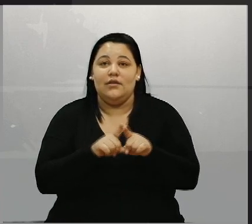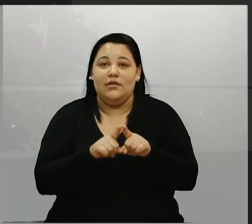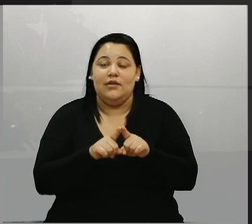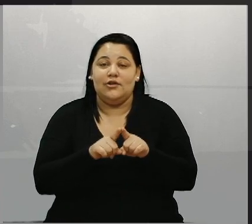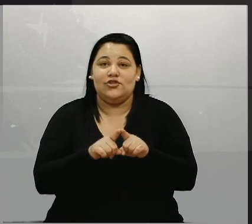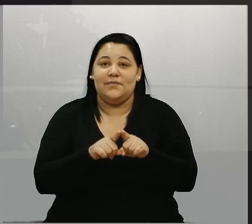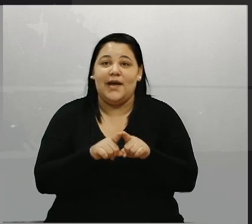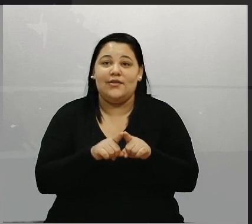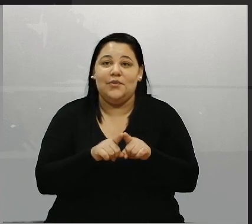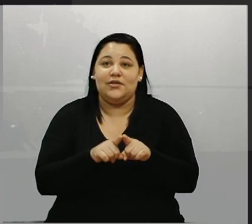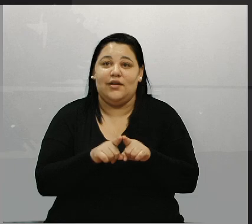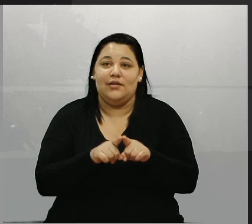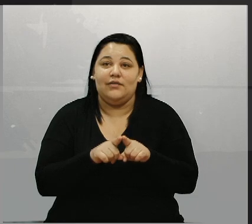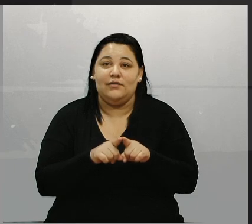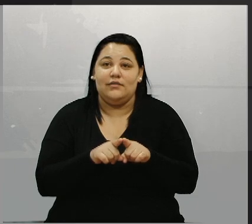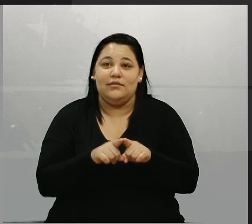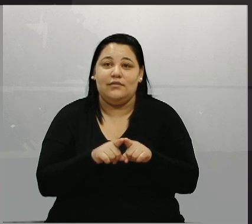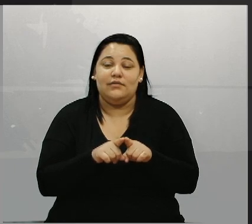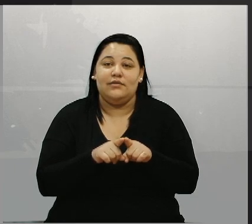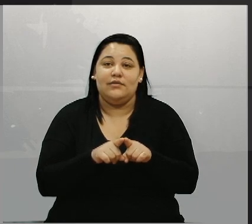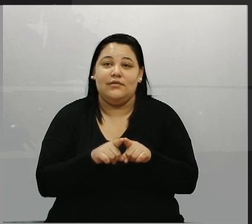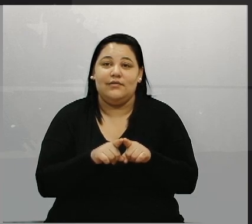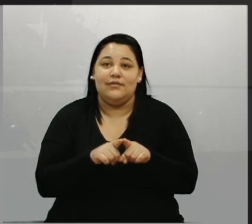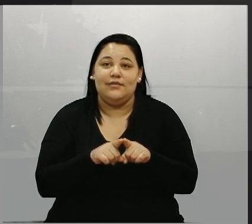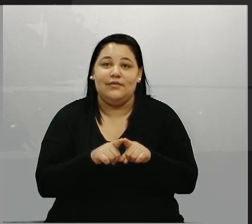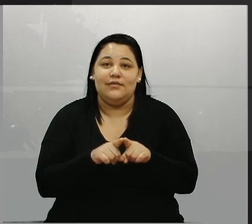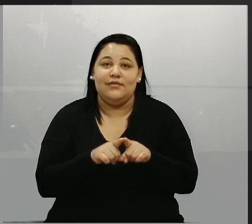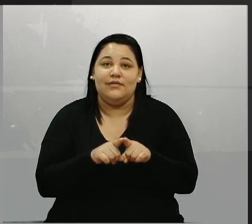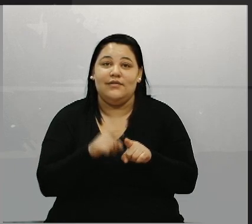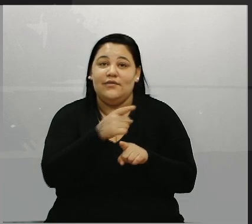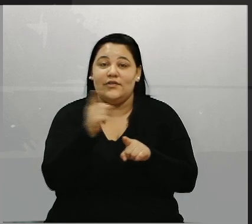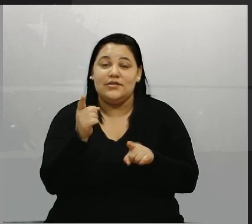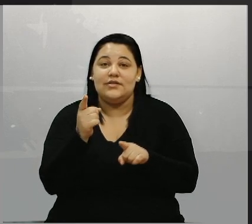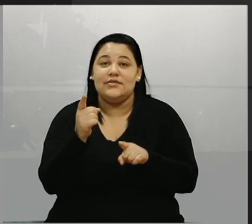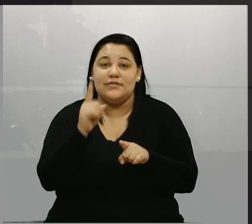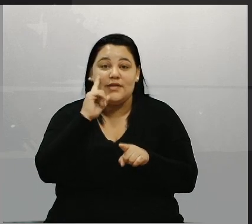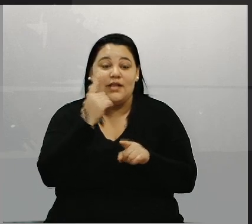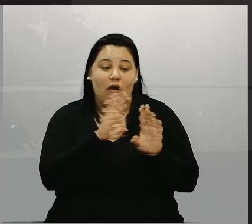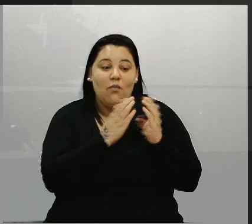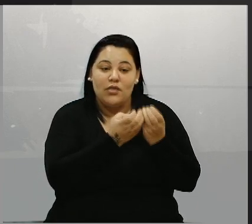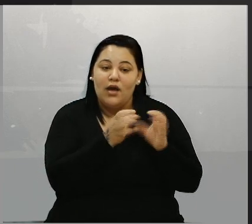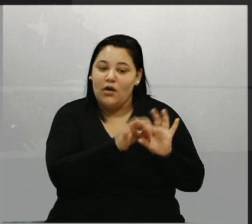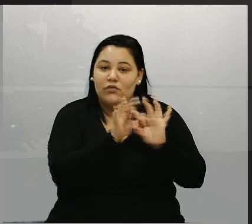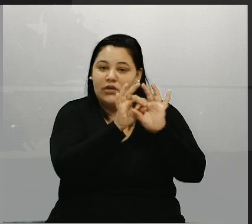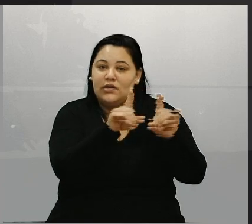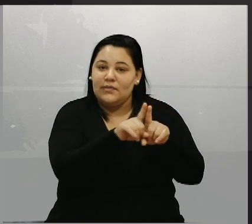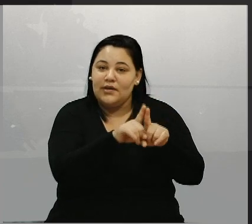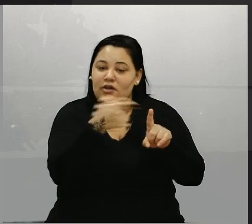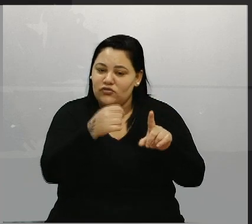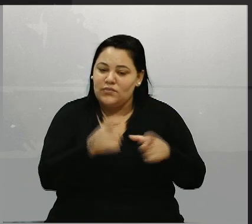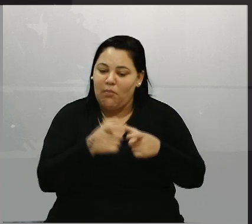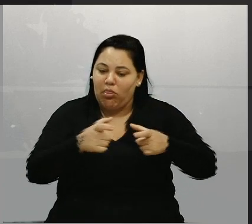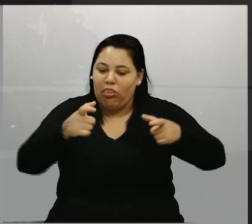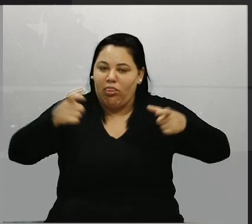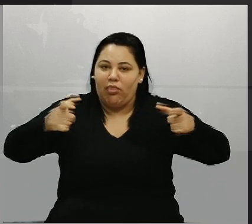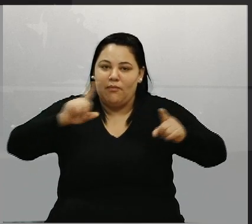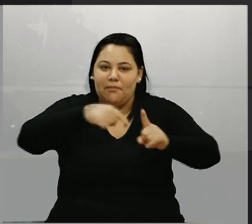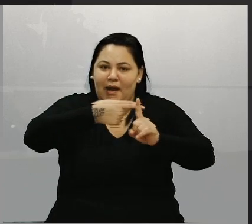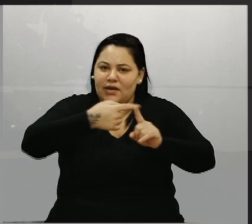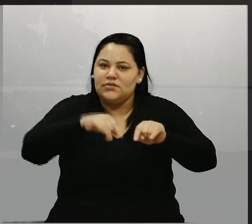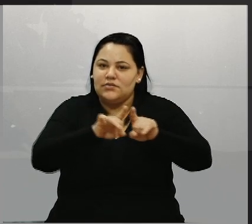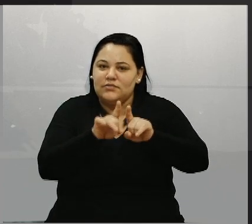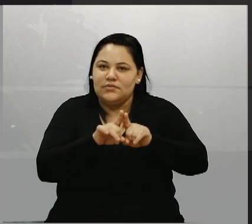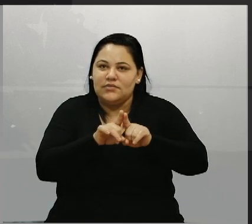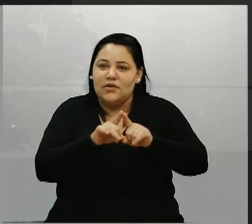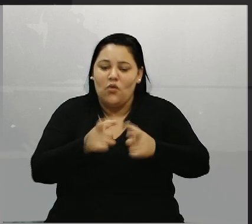novos loteamentos, já está aberto, já está sendo quase entregue à comunidade, e nós vamos precisar ampliar muito mais. E a